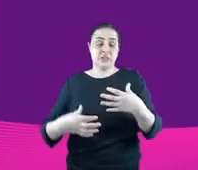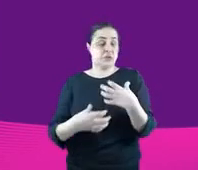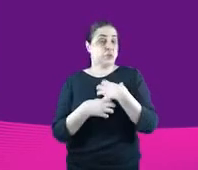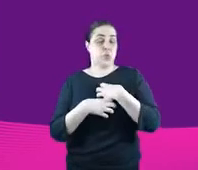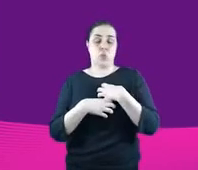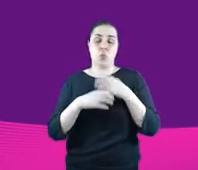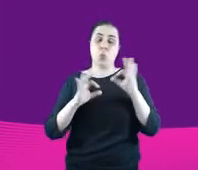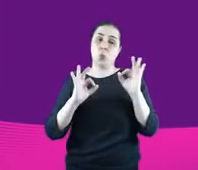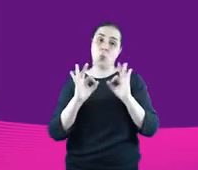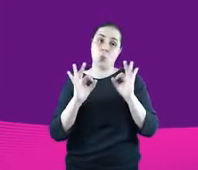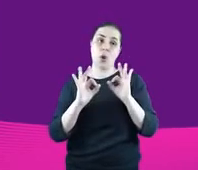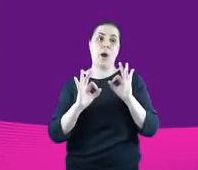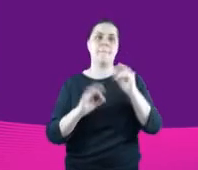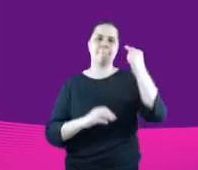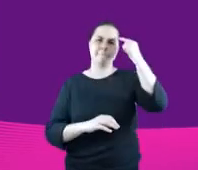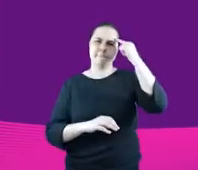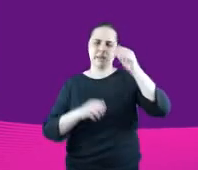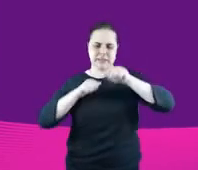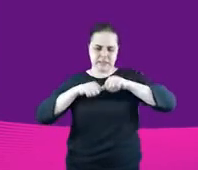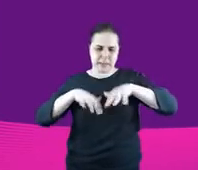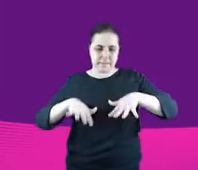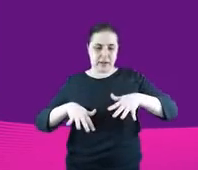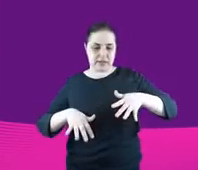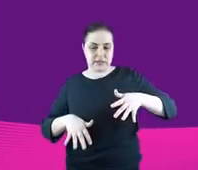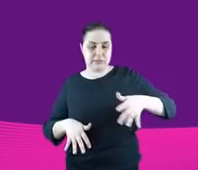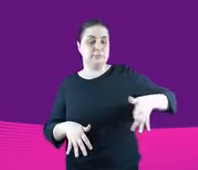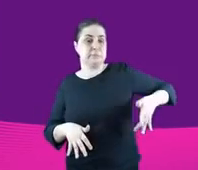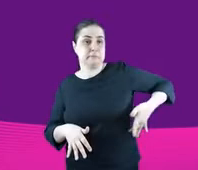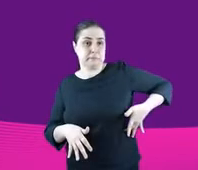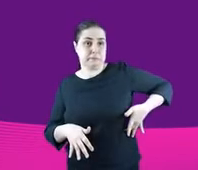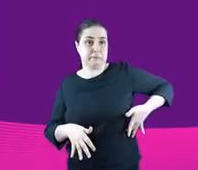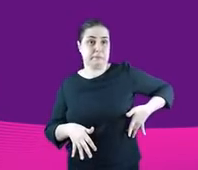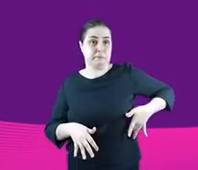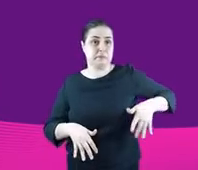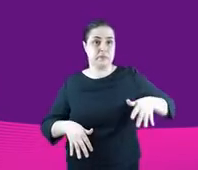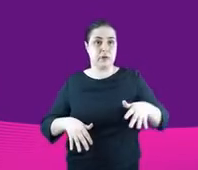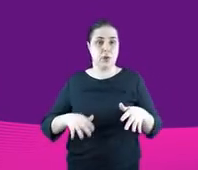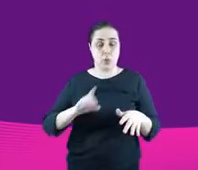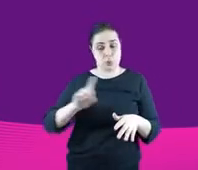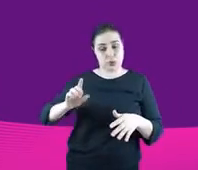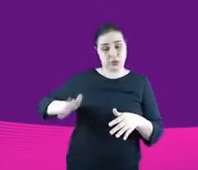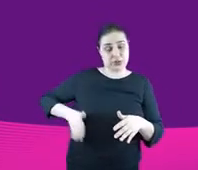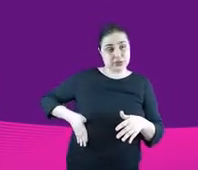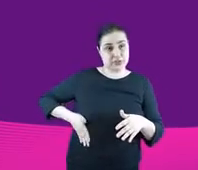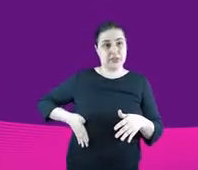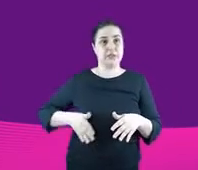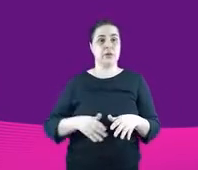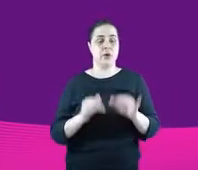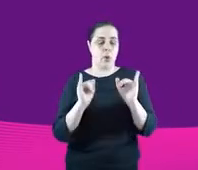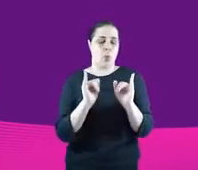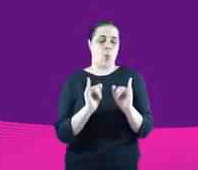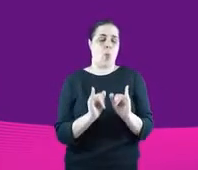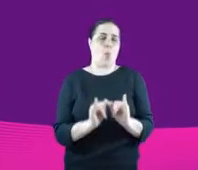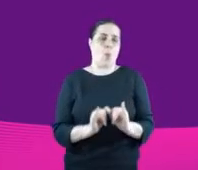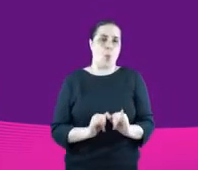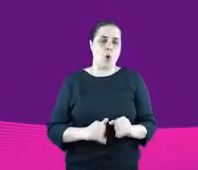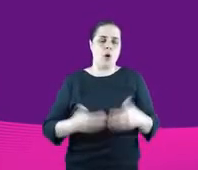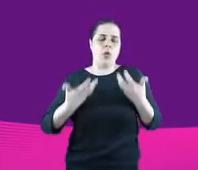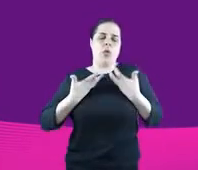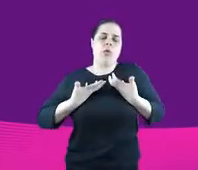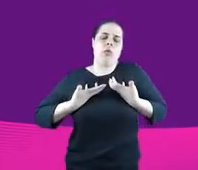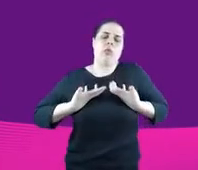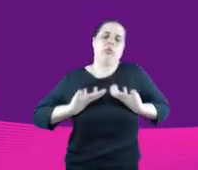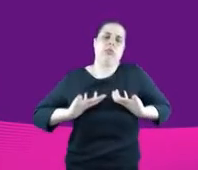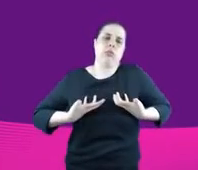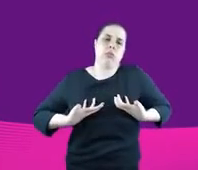pensa em metástase hepática, uma dor no hipocôndrio direito, anorexia, náuseas, perda de peso e até fadiga. E em relação ao